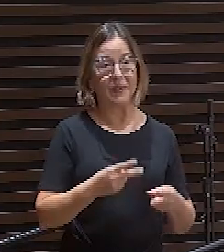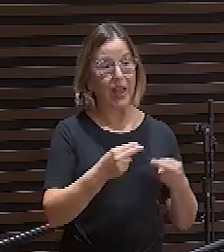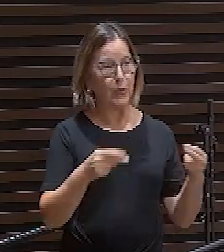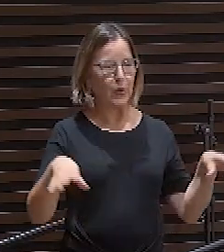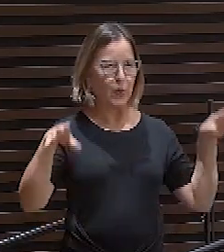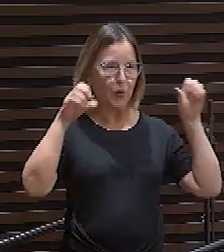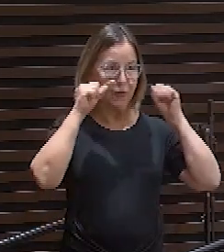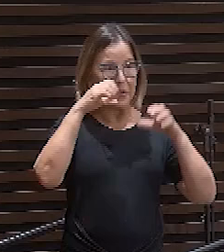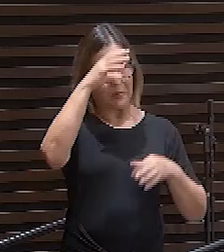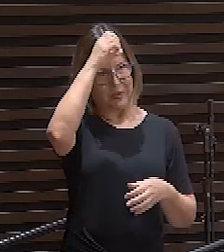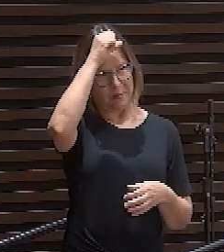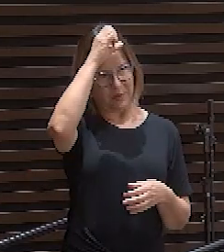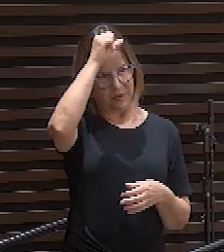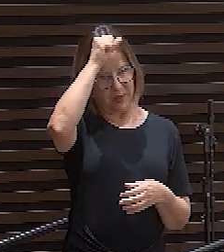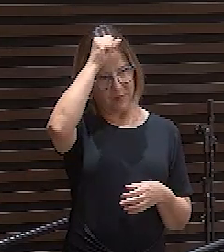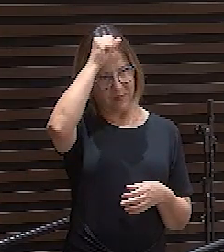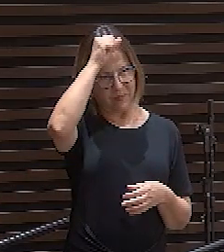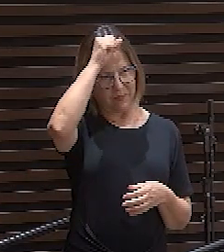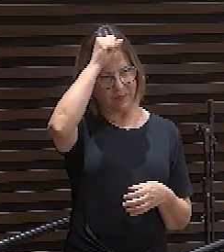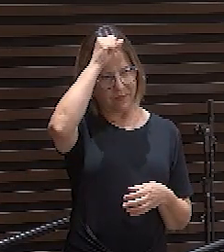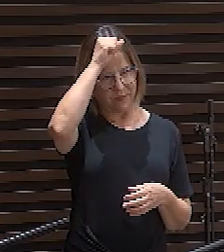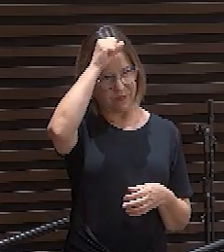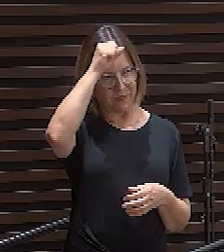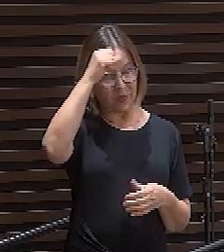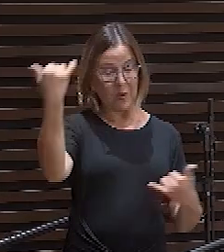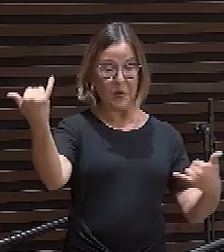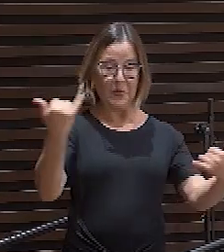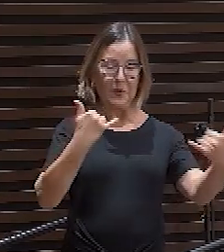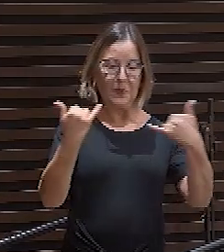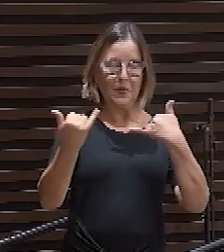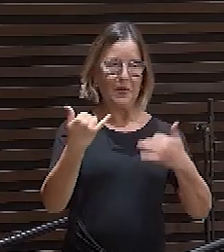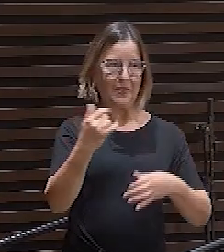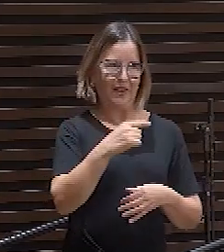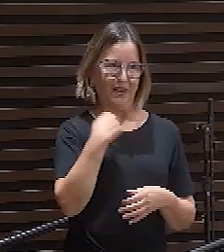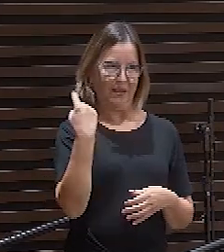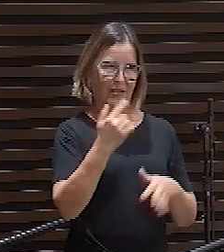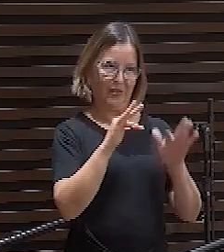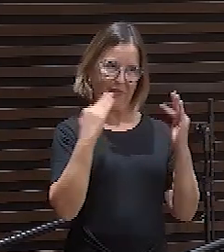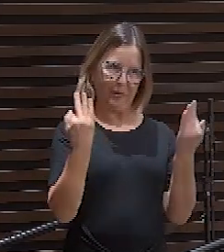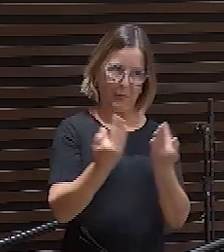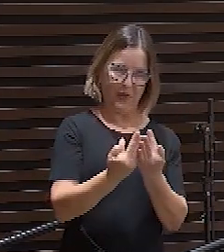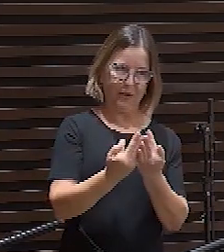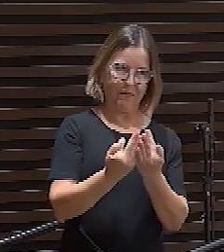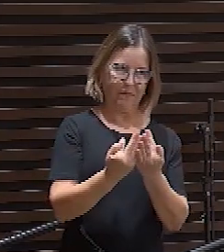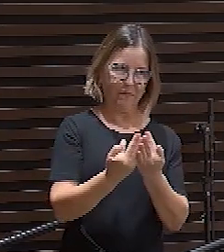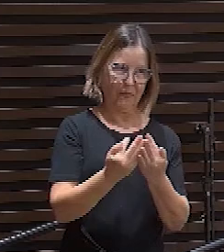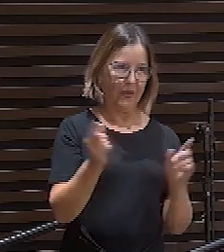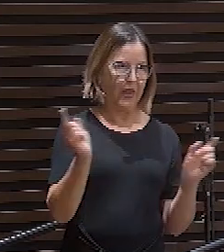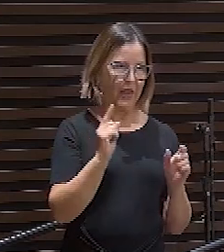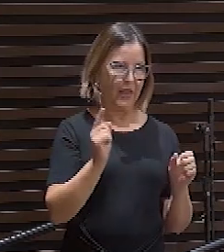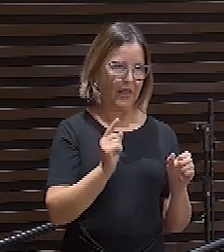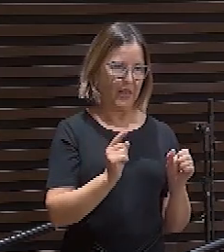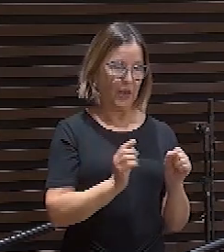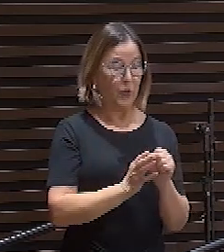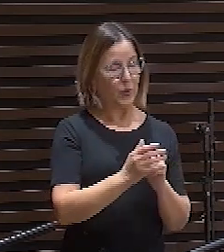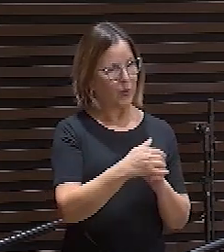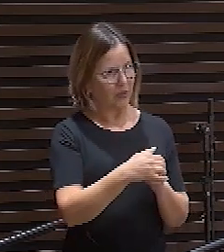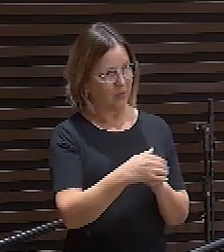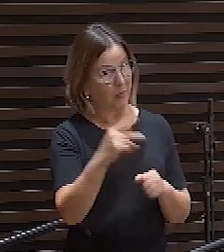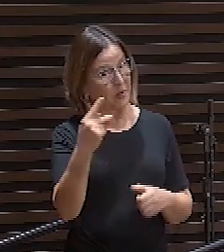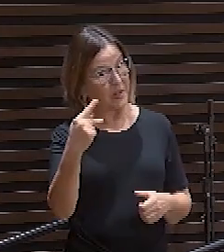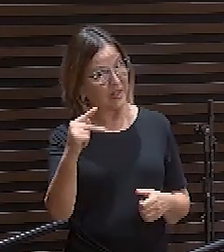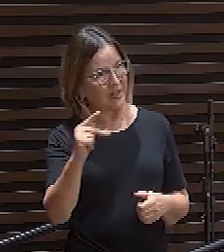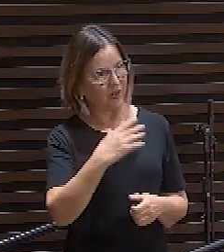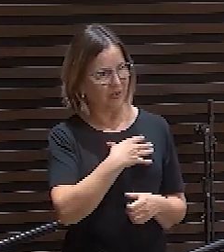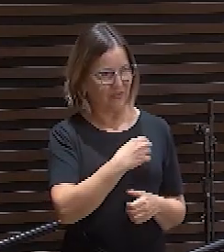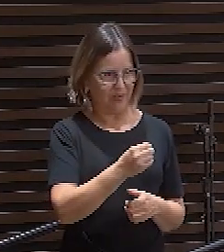e aprendemos, o que nos contaram nossos pais, não o encobriremos a seus